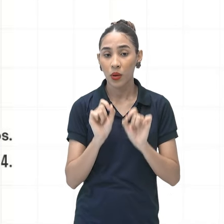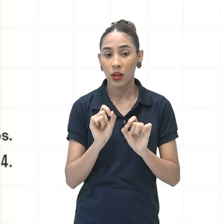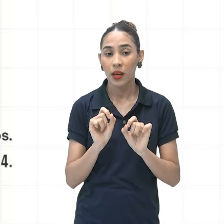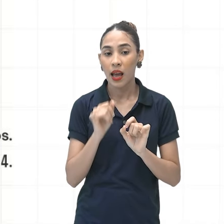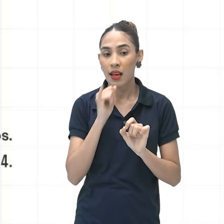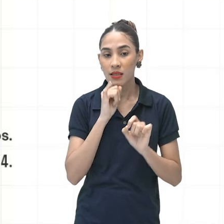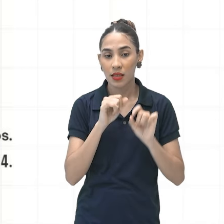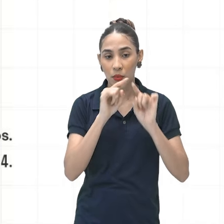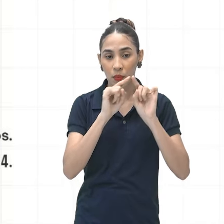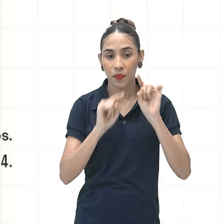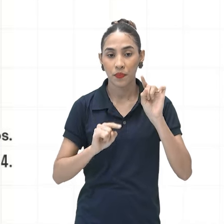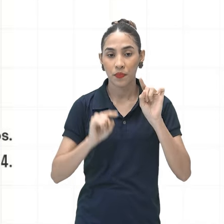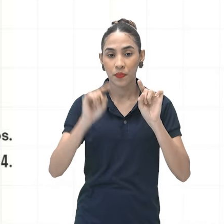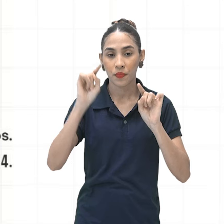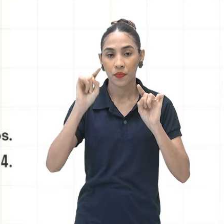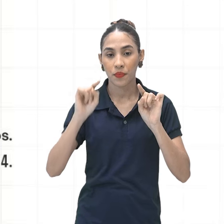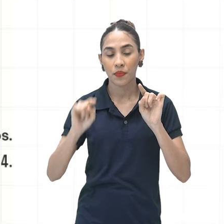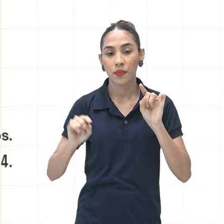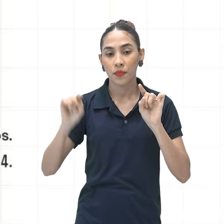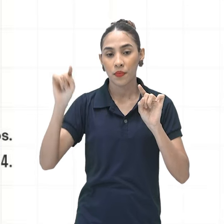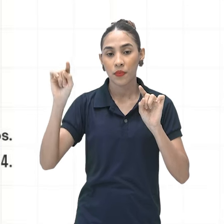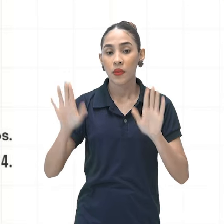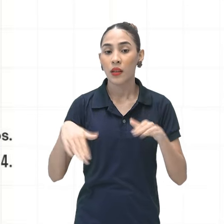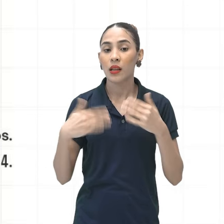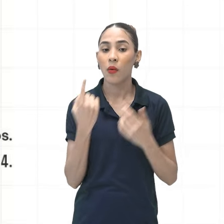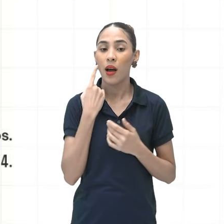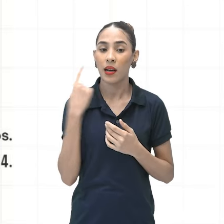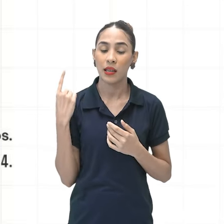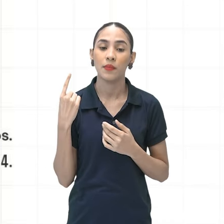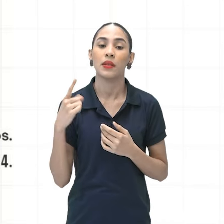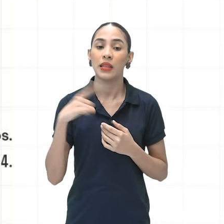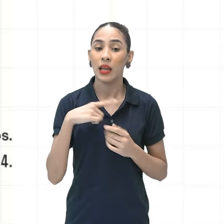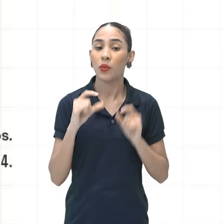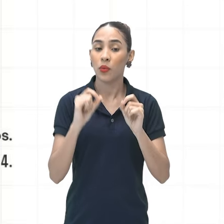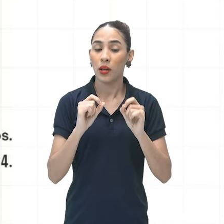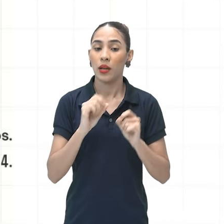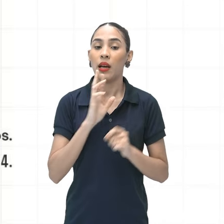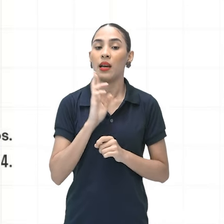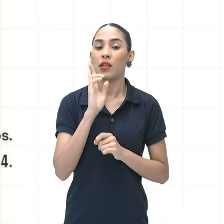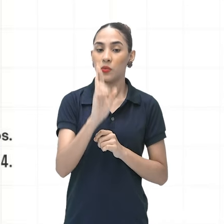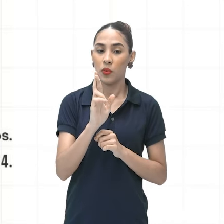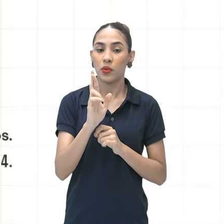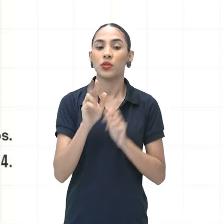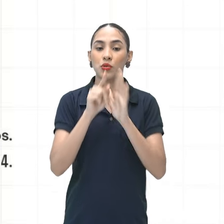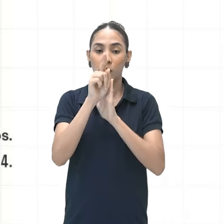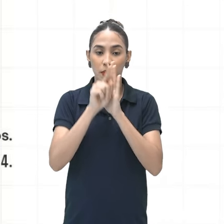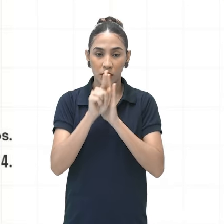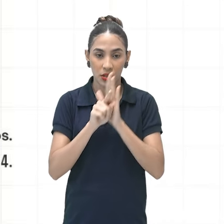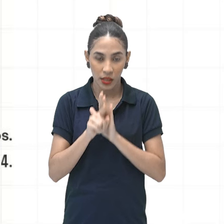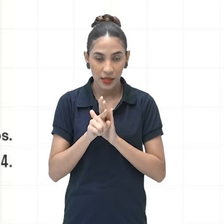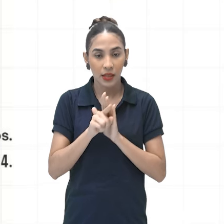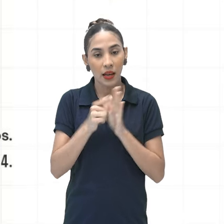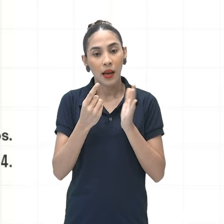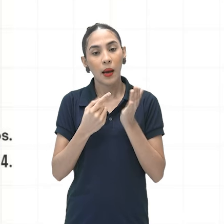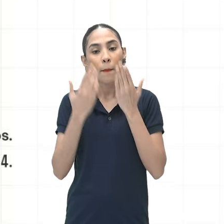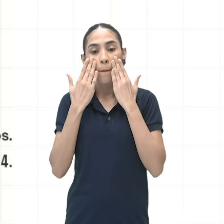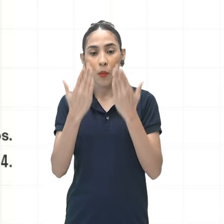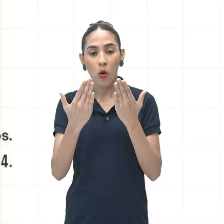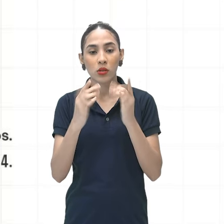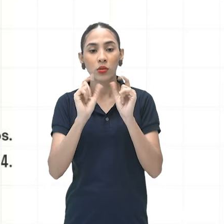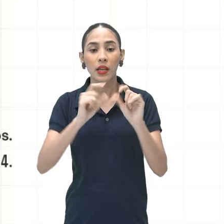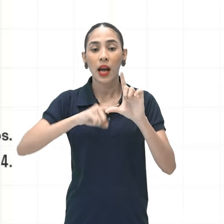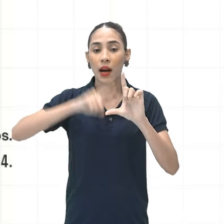de linhas, né? E nesse gráfico de linha, a gente tem o resultado de uma pesquisa que mostra a variação